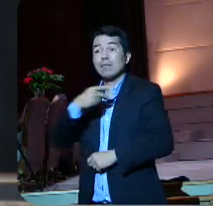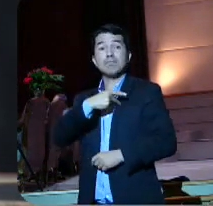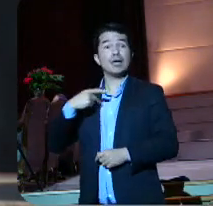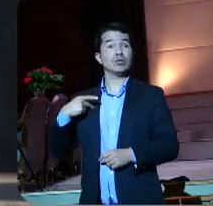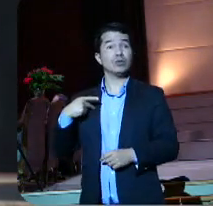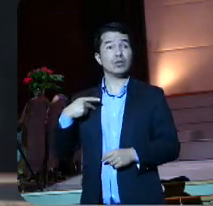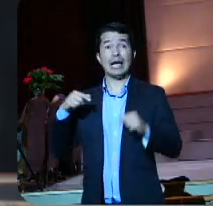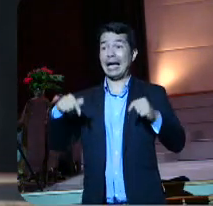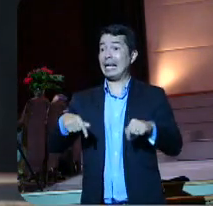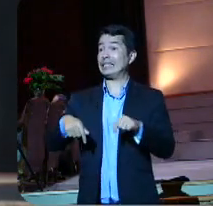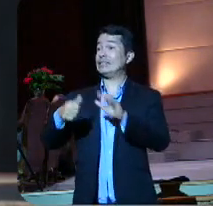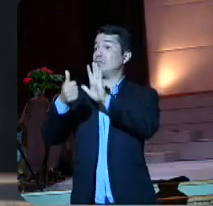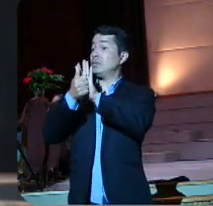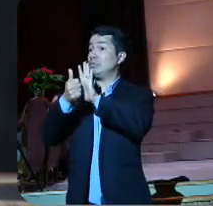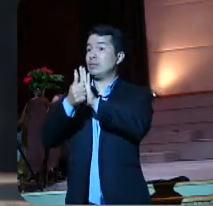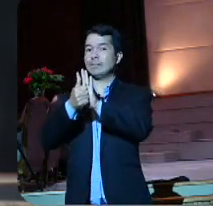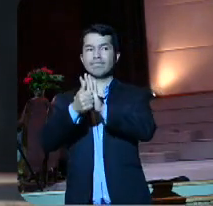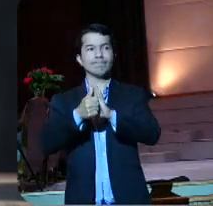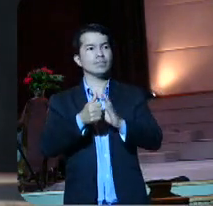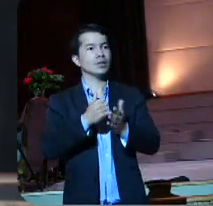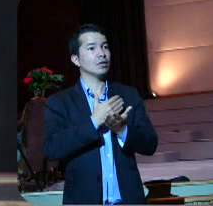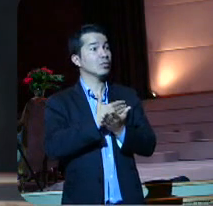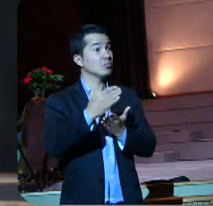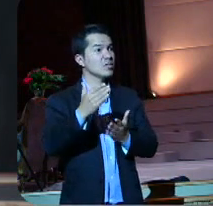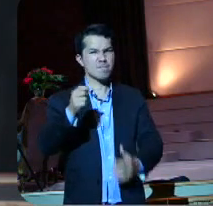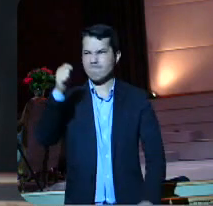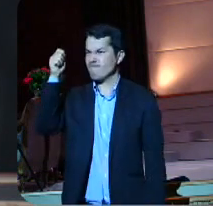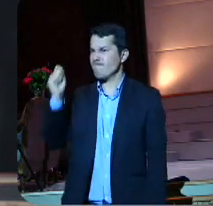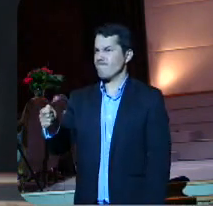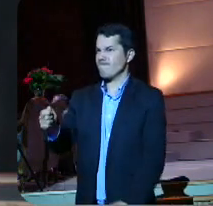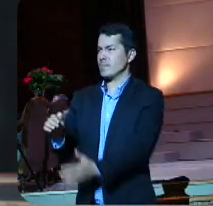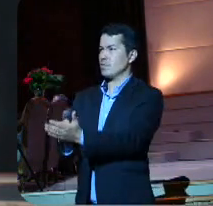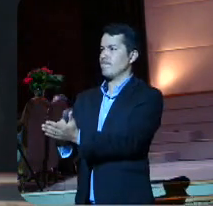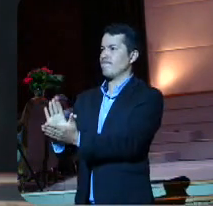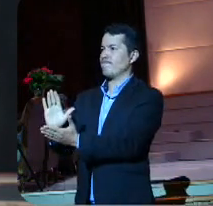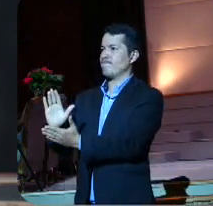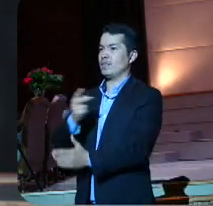muito firme da igreja, e eu não abri a boca.